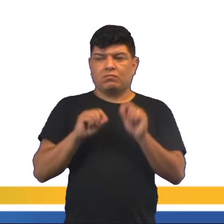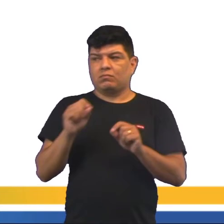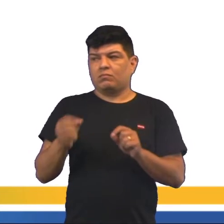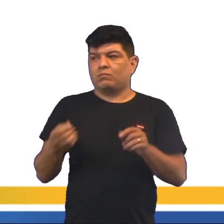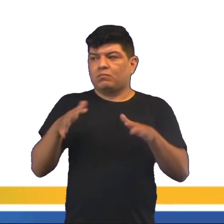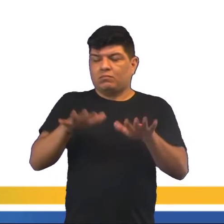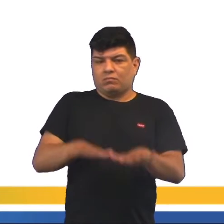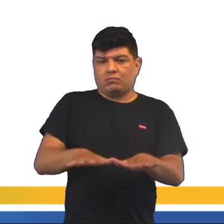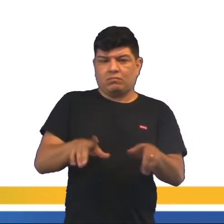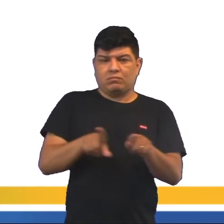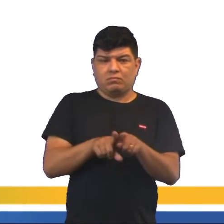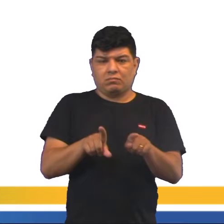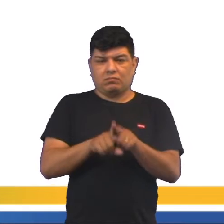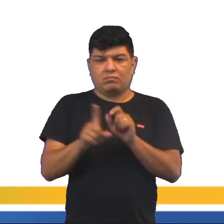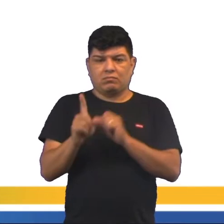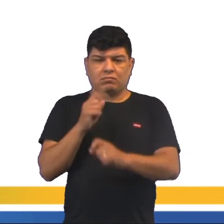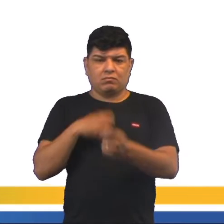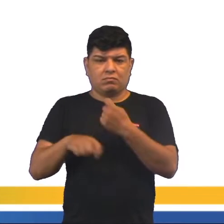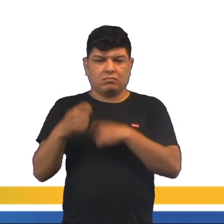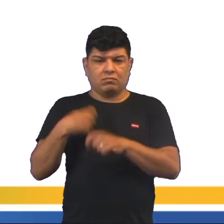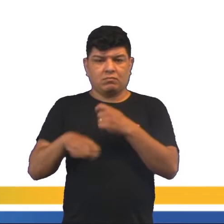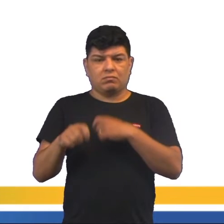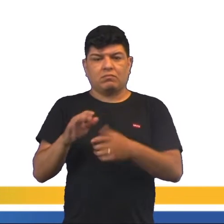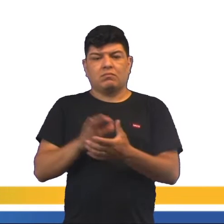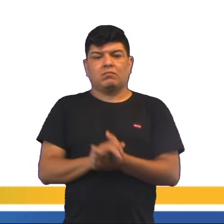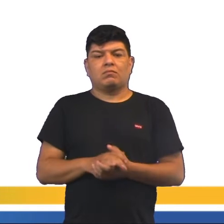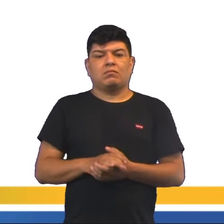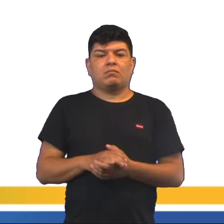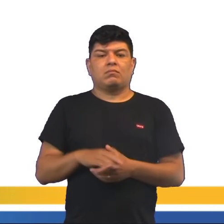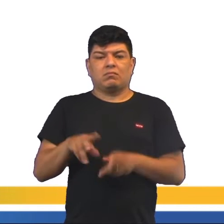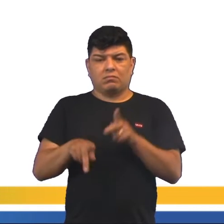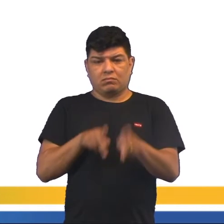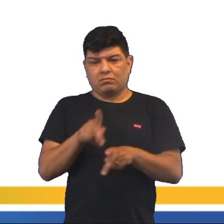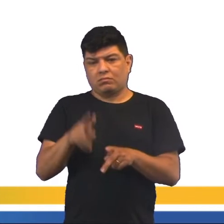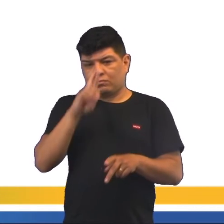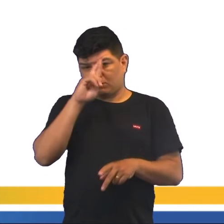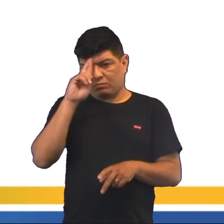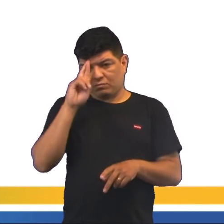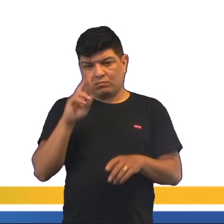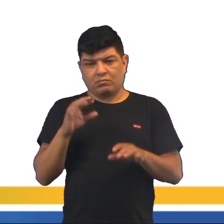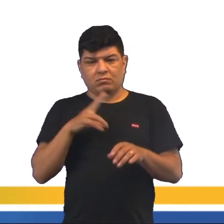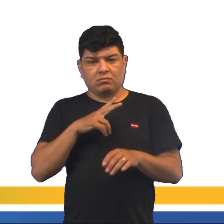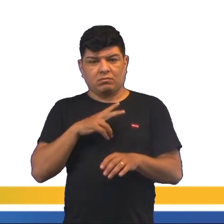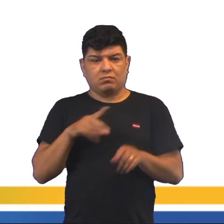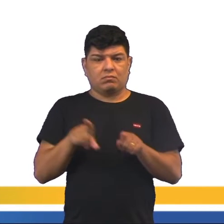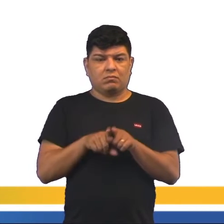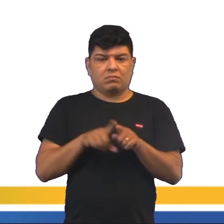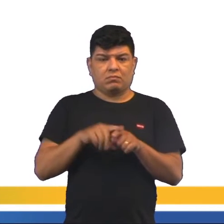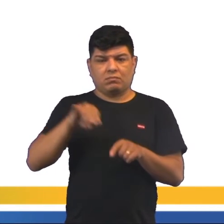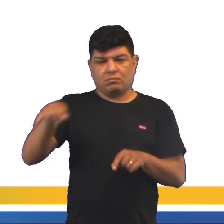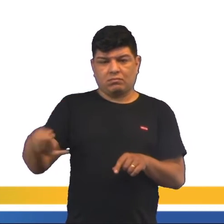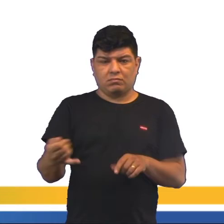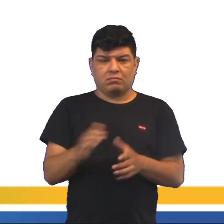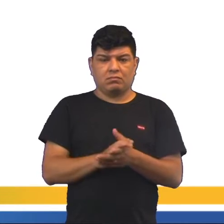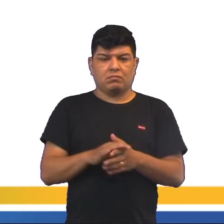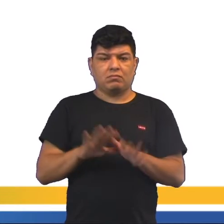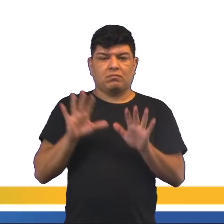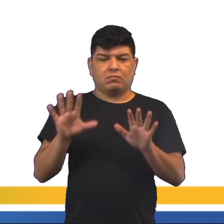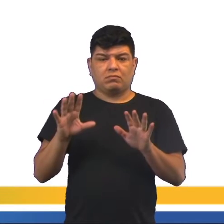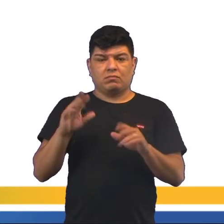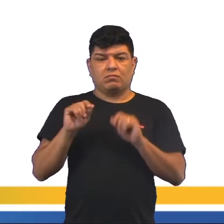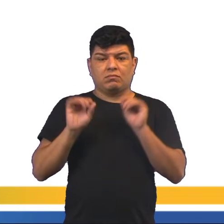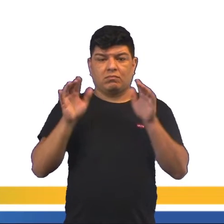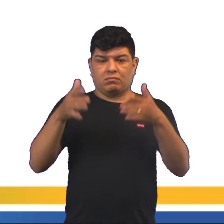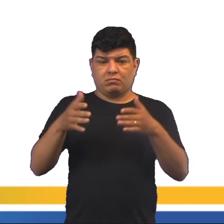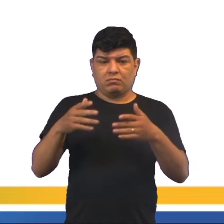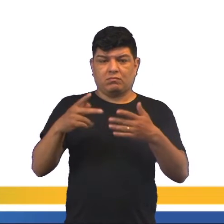voltadas para grupos que sofrem discriminação étnica, racial, de gênero, religiosa, né? As políticas afirmativas têm como